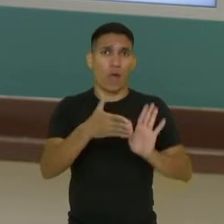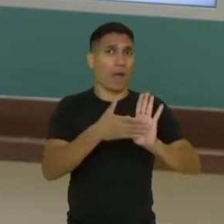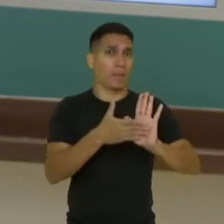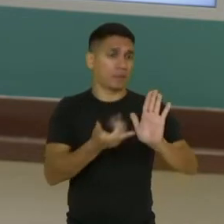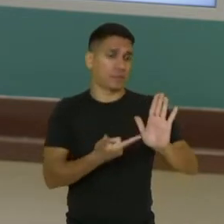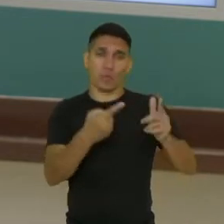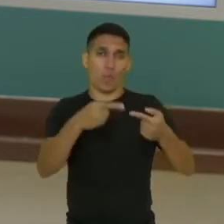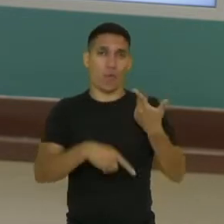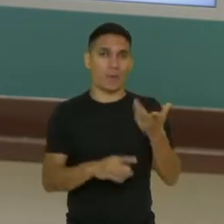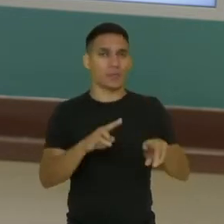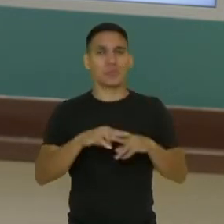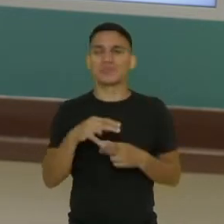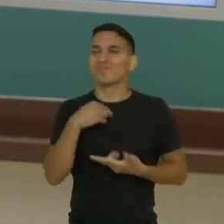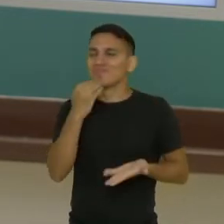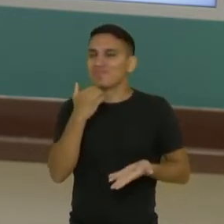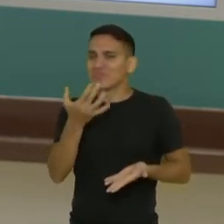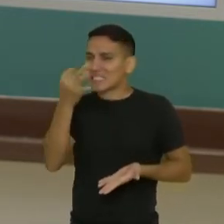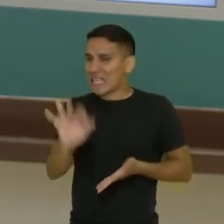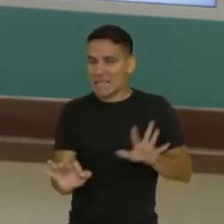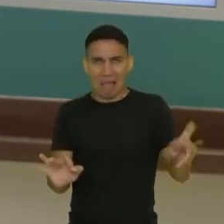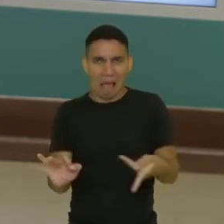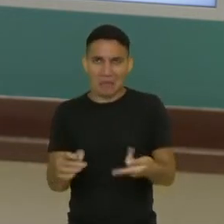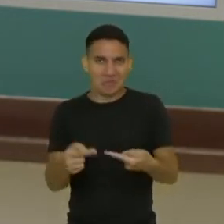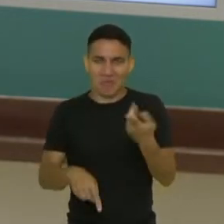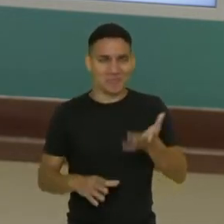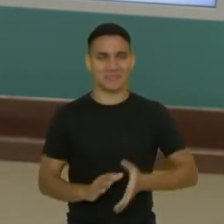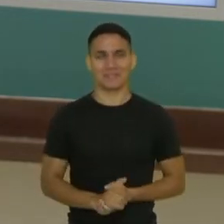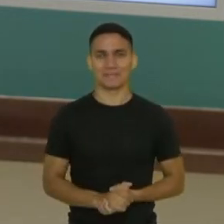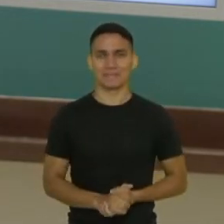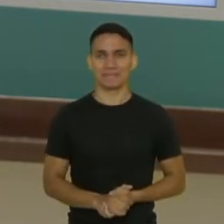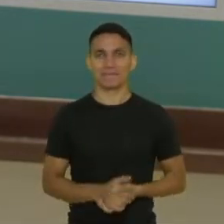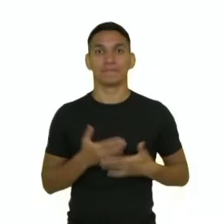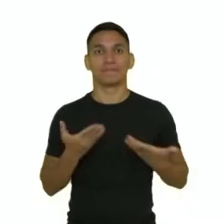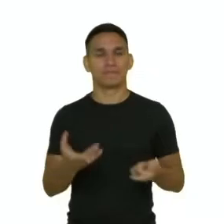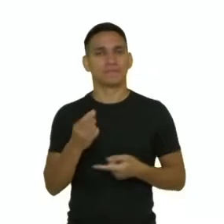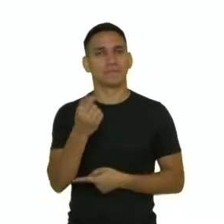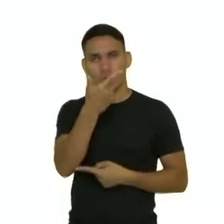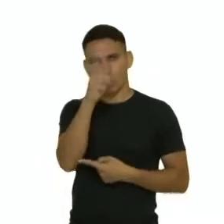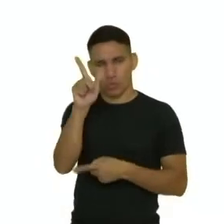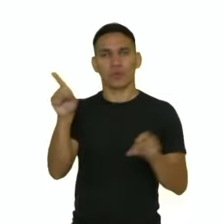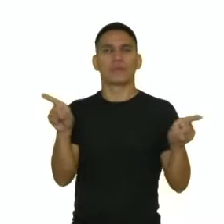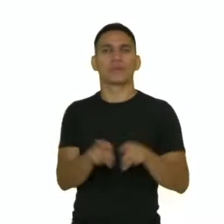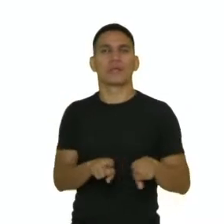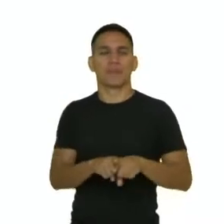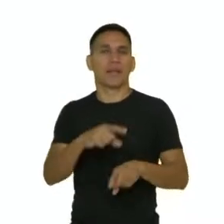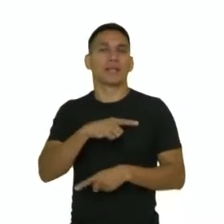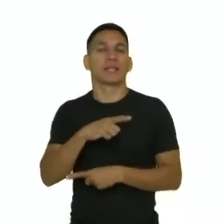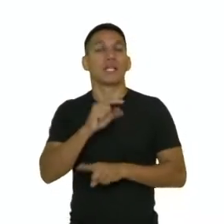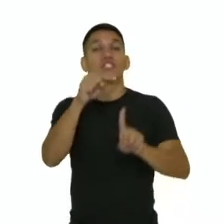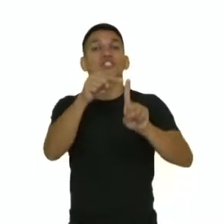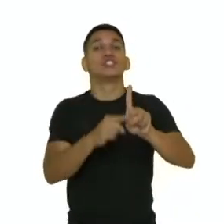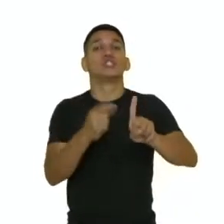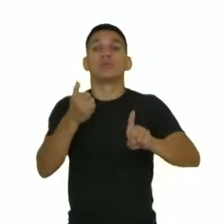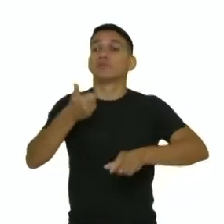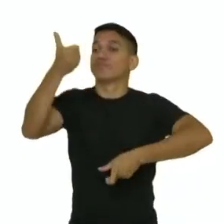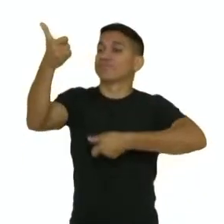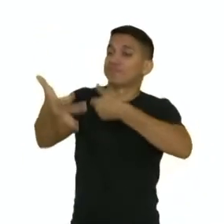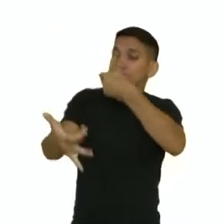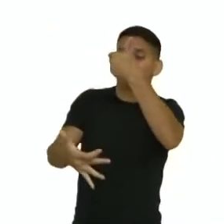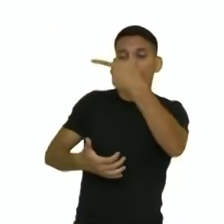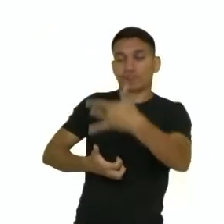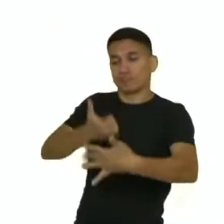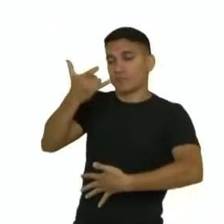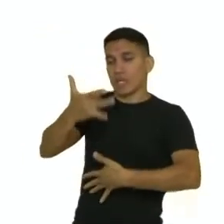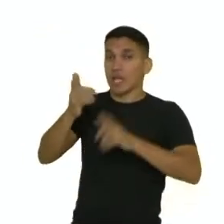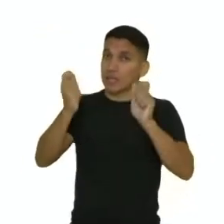Não posso dizer se é verdadeira ou falsa essa frase. Bom, nós temos tipos de argumentação.